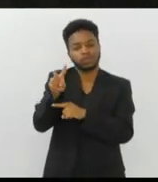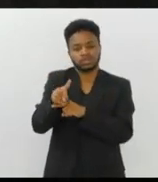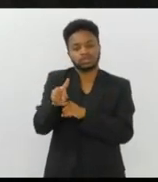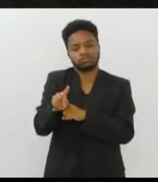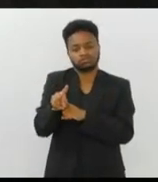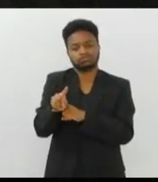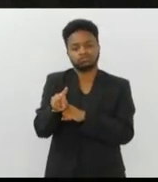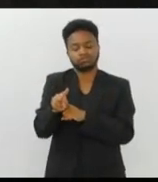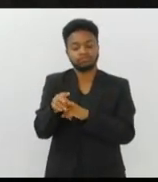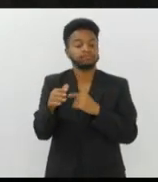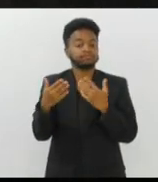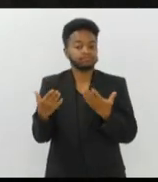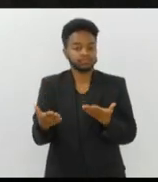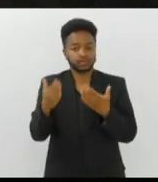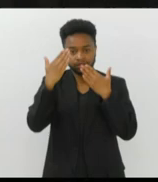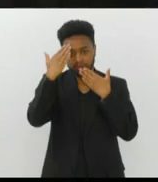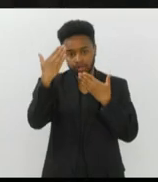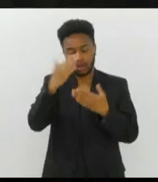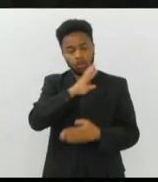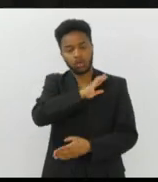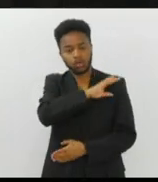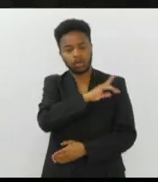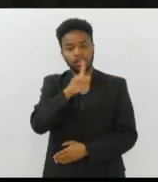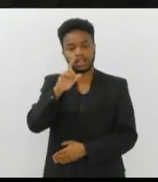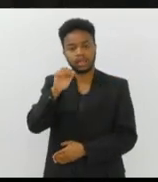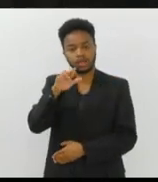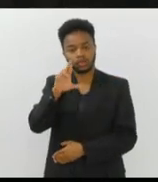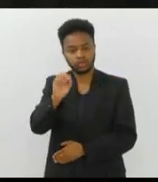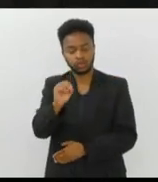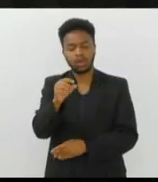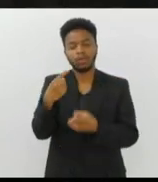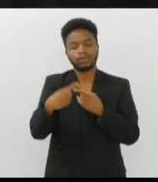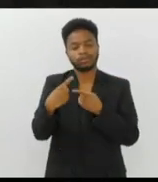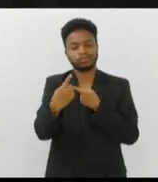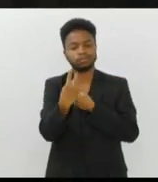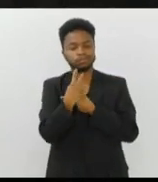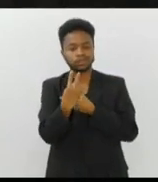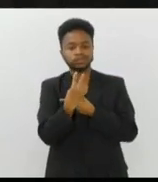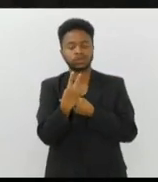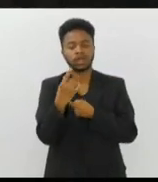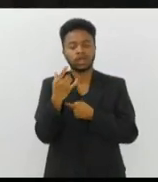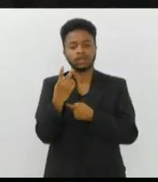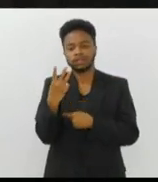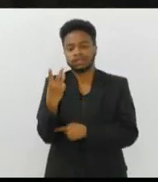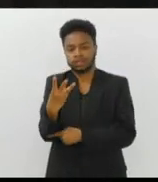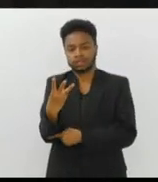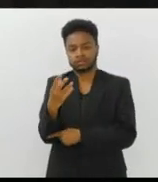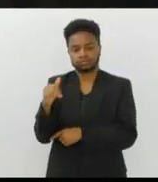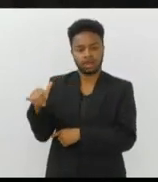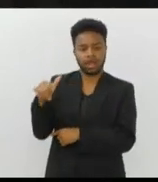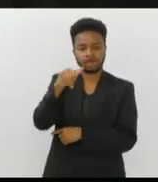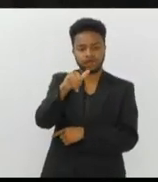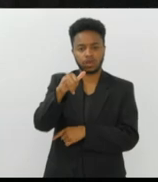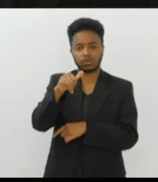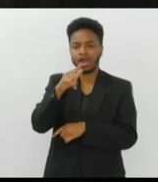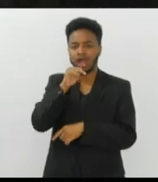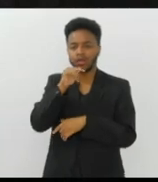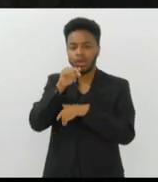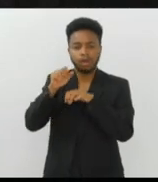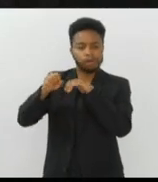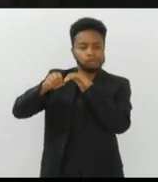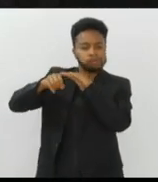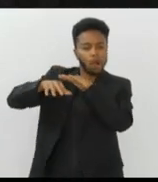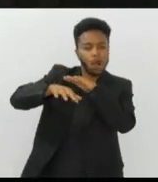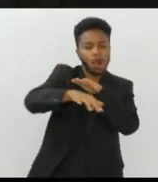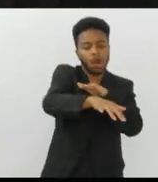preservado. Agradecer ao Coronel Leandro, que enviou 3 aeronaves para combater o incêndio. E